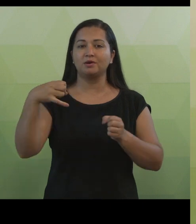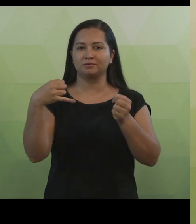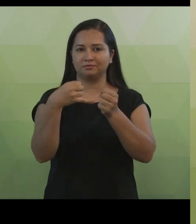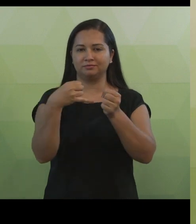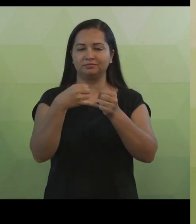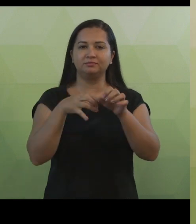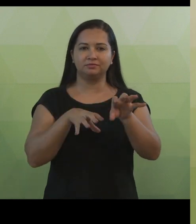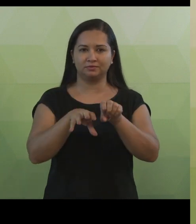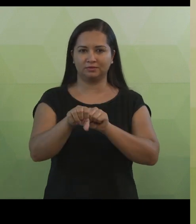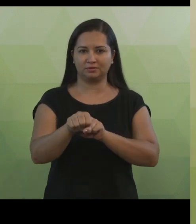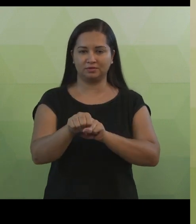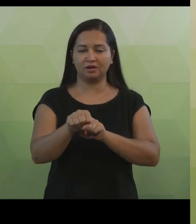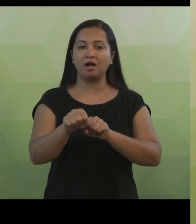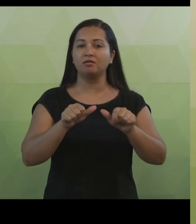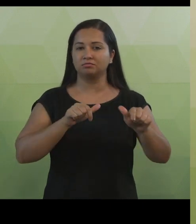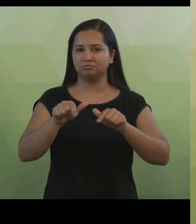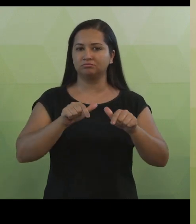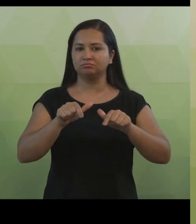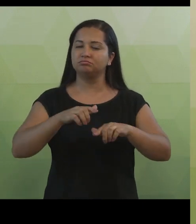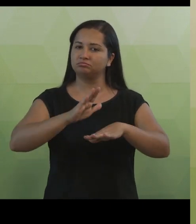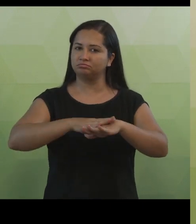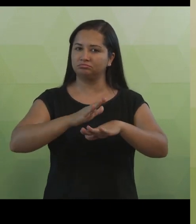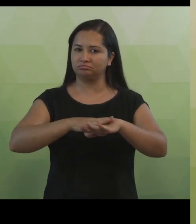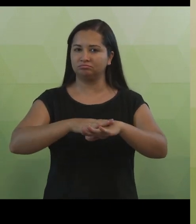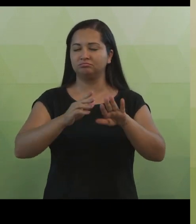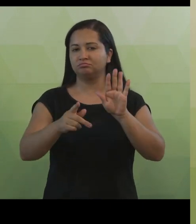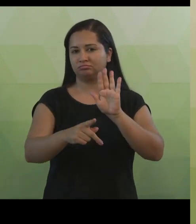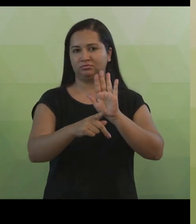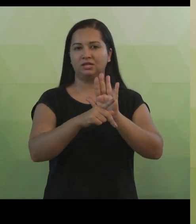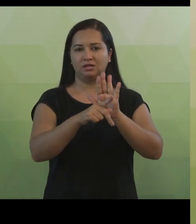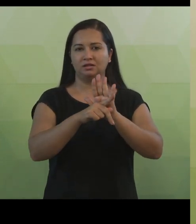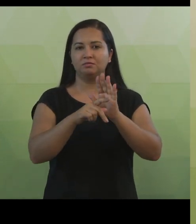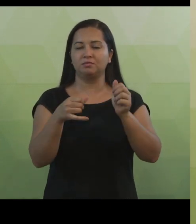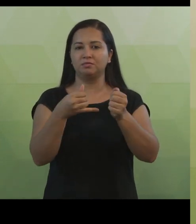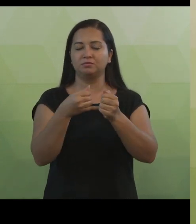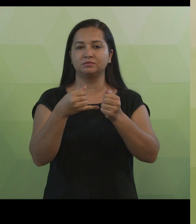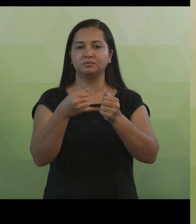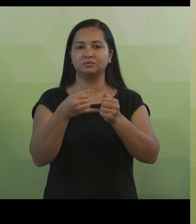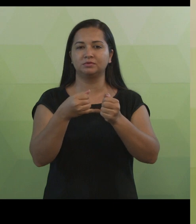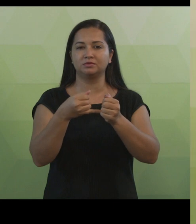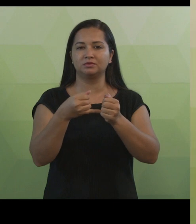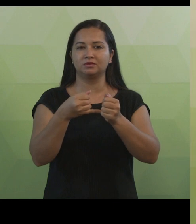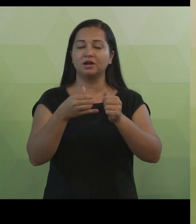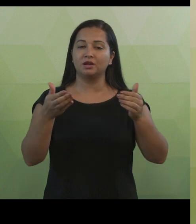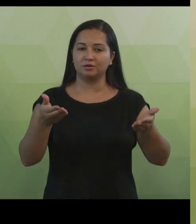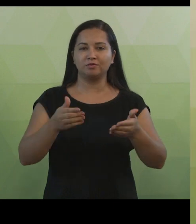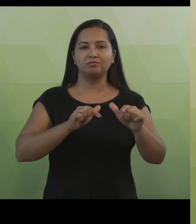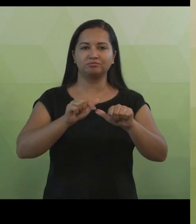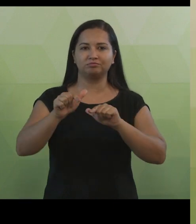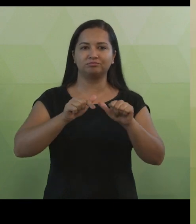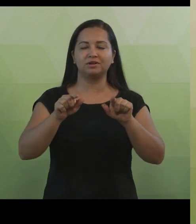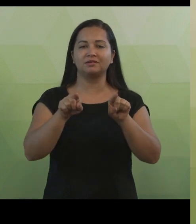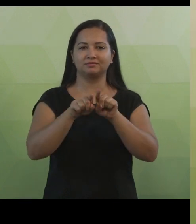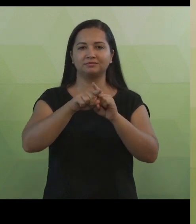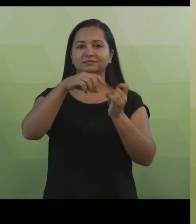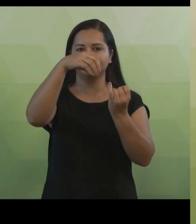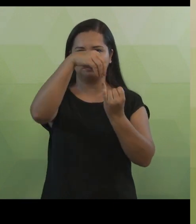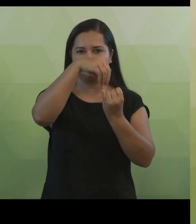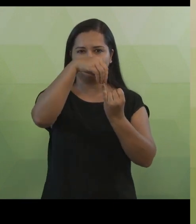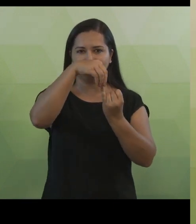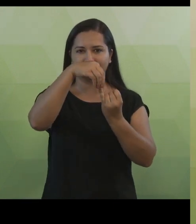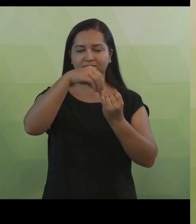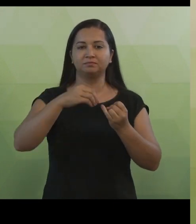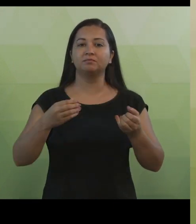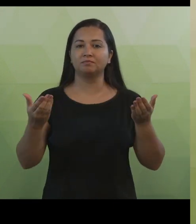Informação. Trabalho na área afim de Desenvolvimento e Administração de Sistemas e hoje sou servidor do Instituto Federal do Norte de Minas.